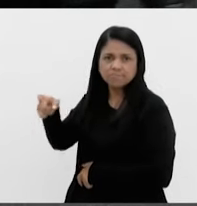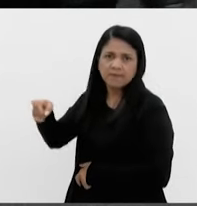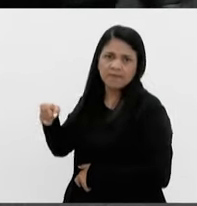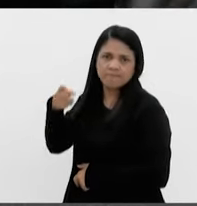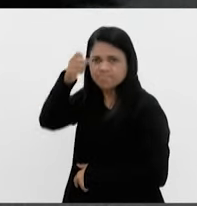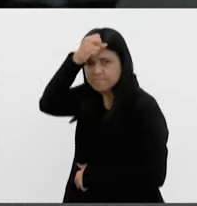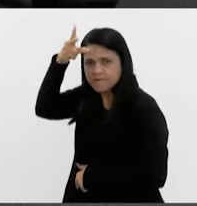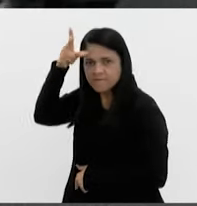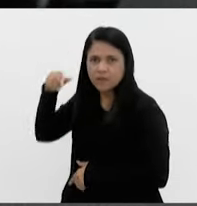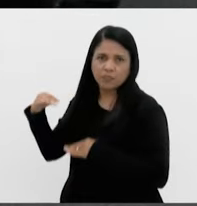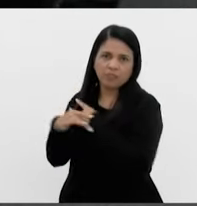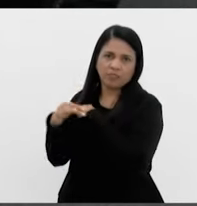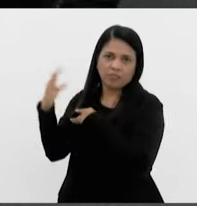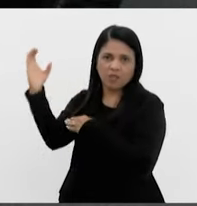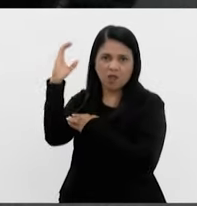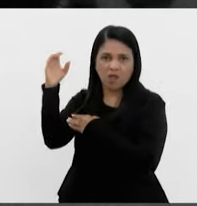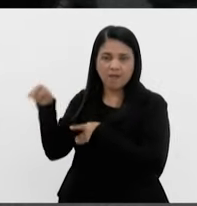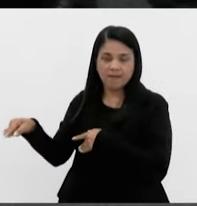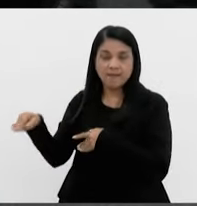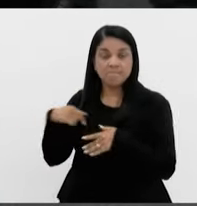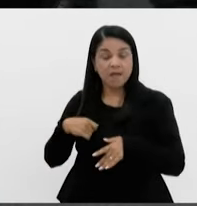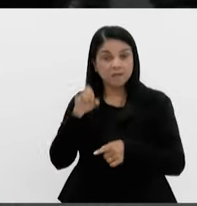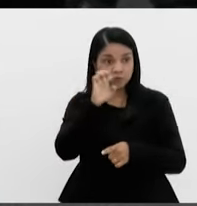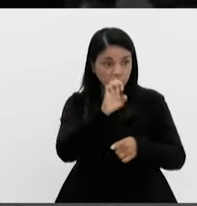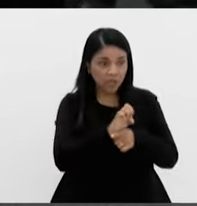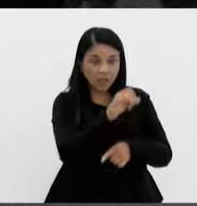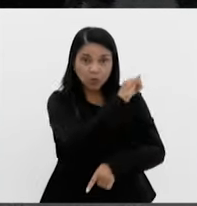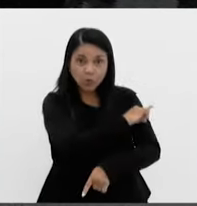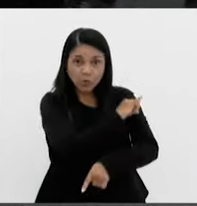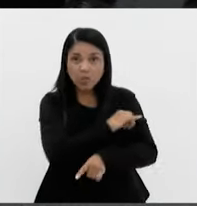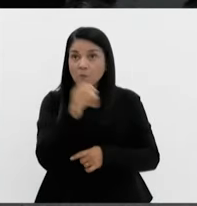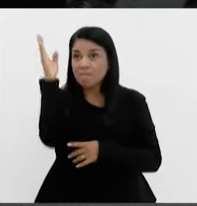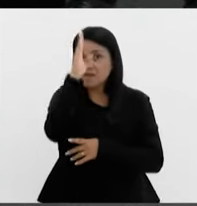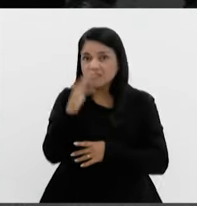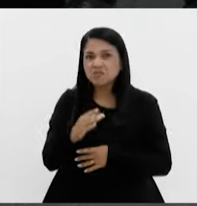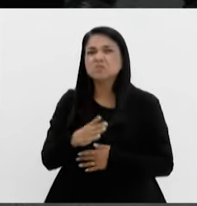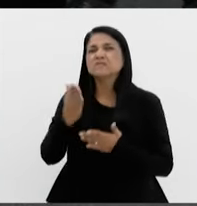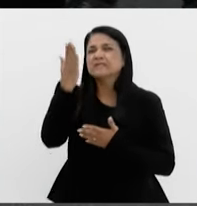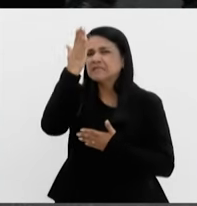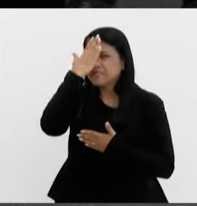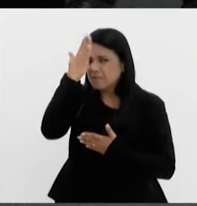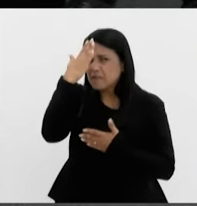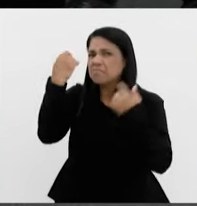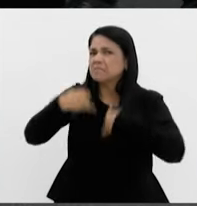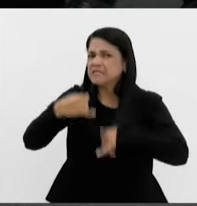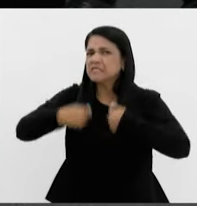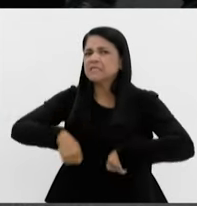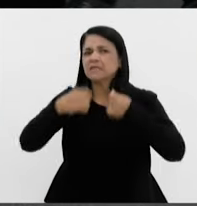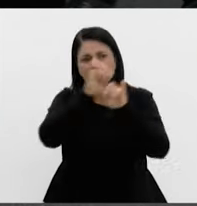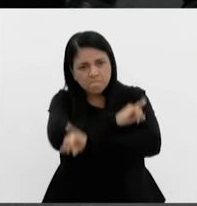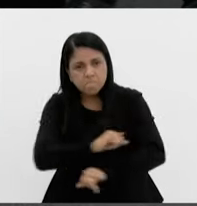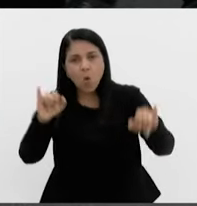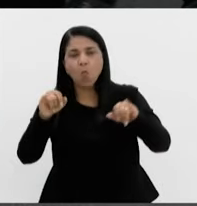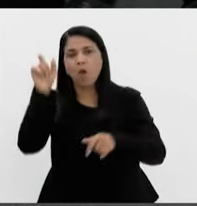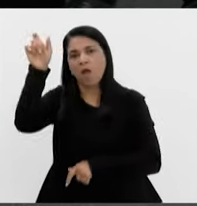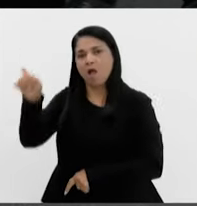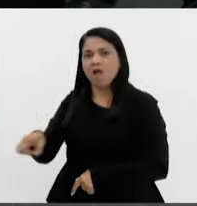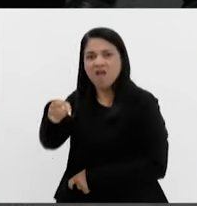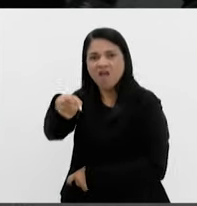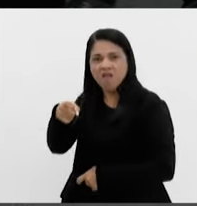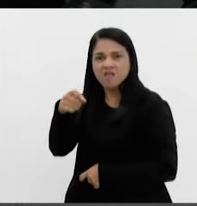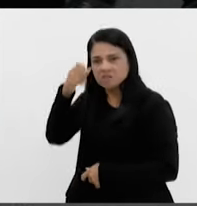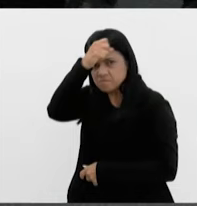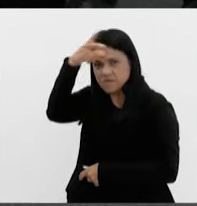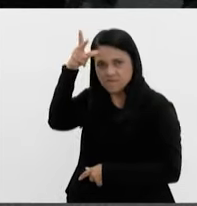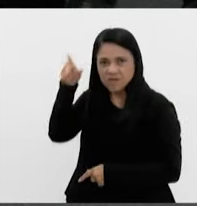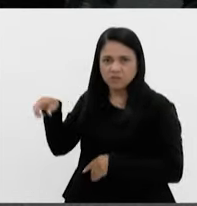o não só o Rio de Janeiro mas o Brasil precisa saber quem é essa figura que já foi preso